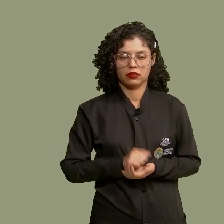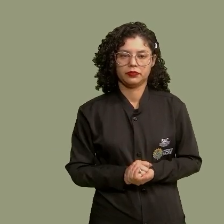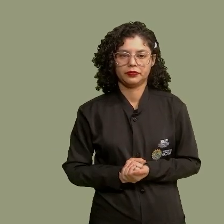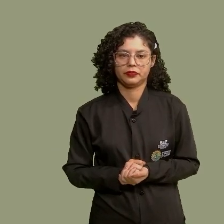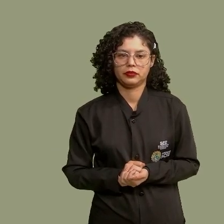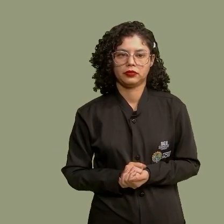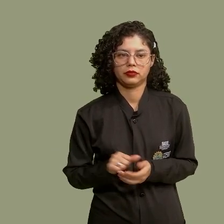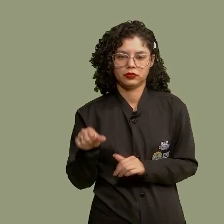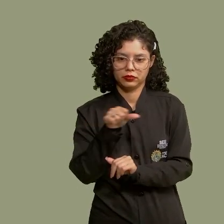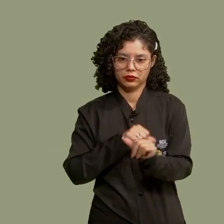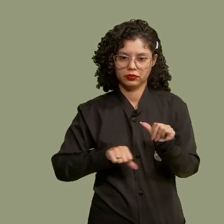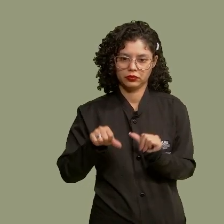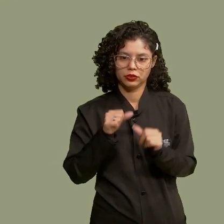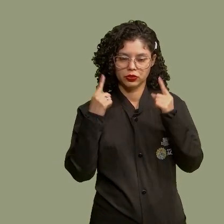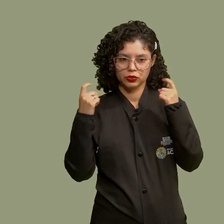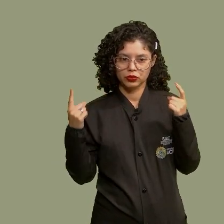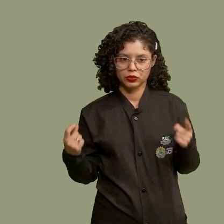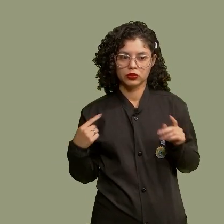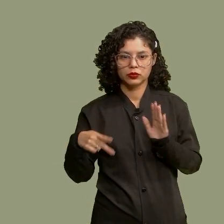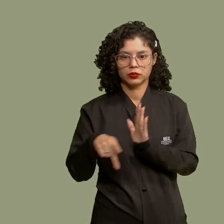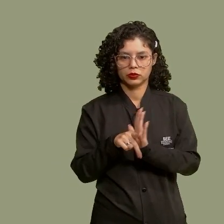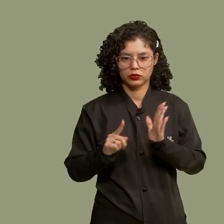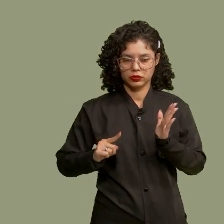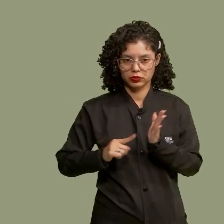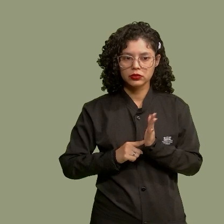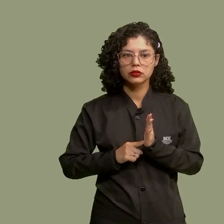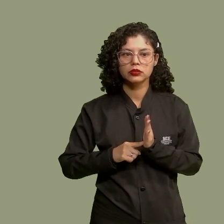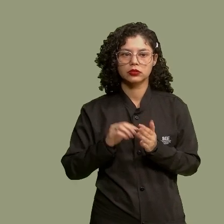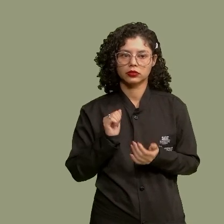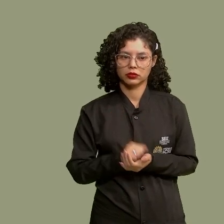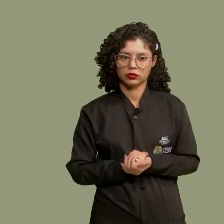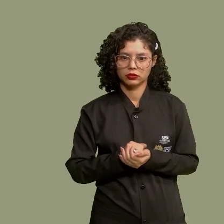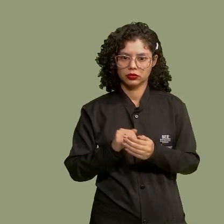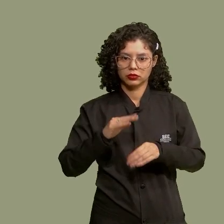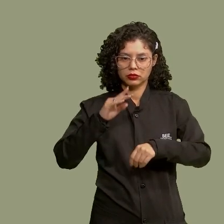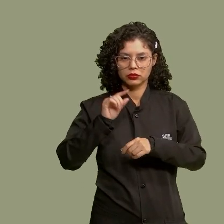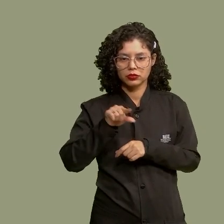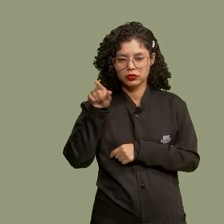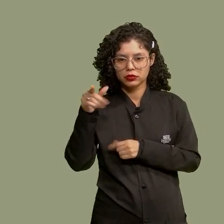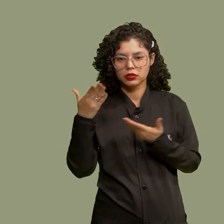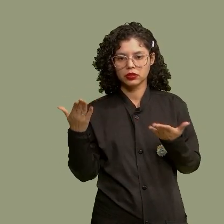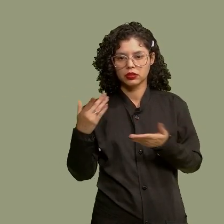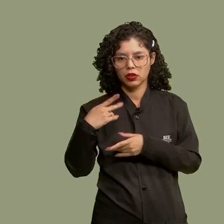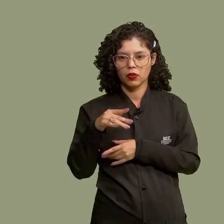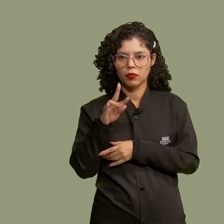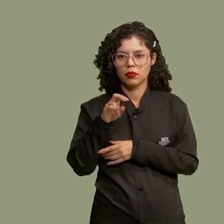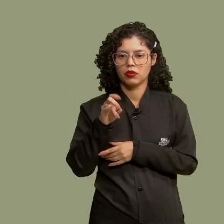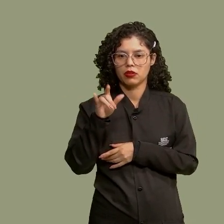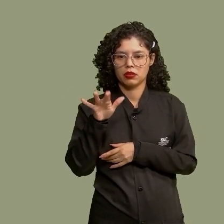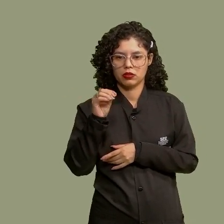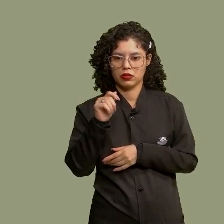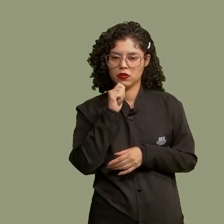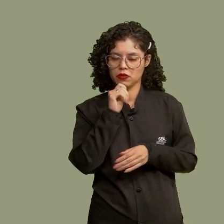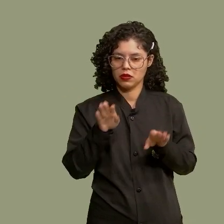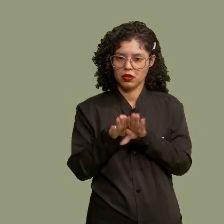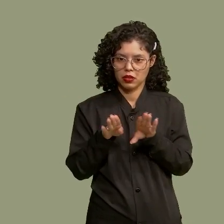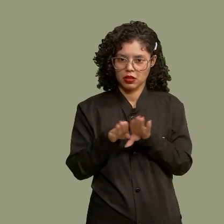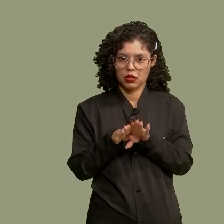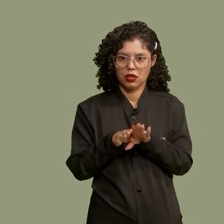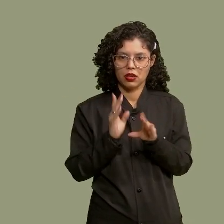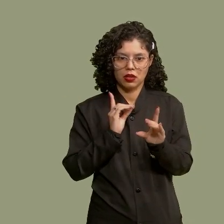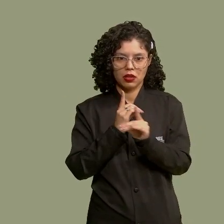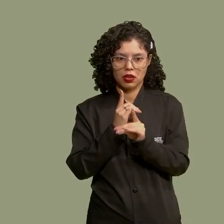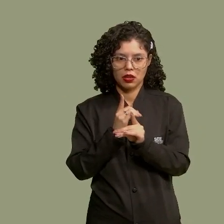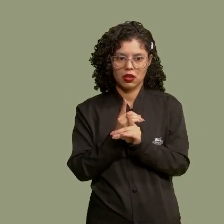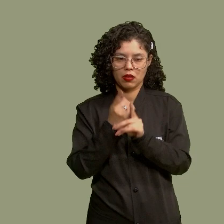você altera o tom pressionando as teclas ou então tapando esses buraquinhos aí chamados de orifícios. E é comumente encontrado